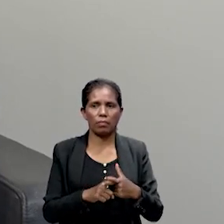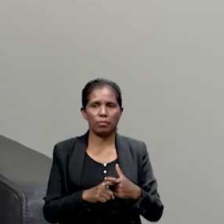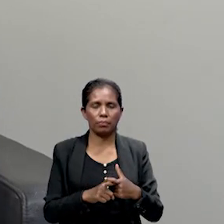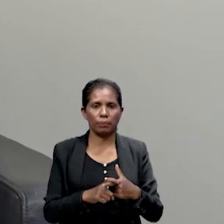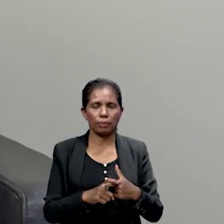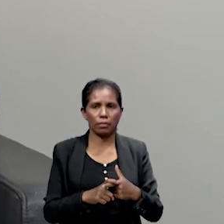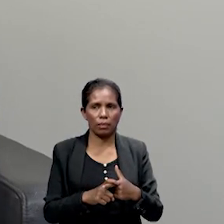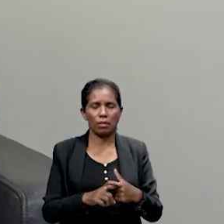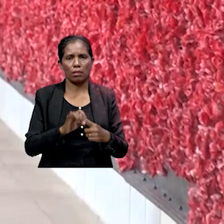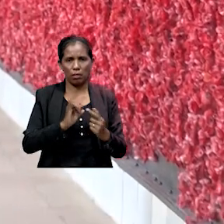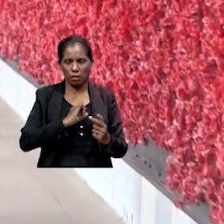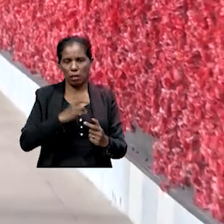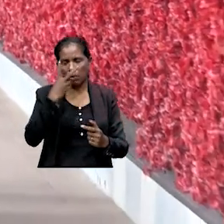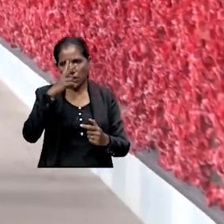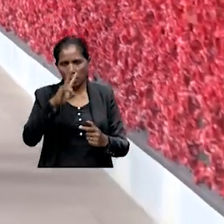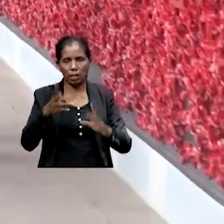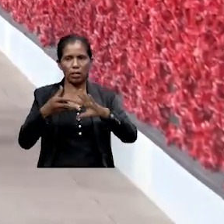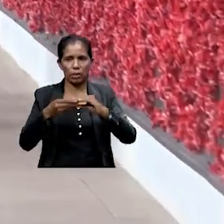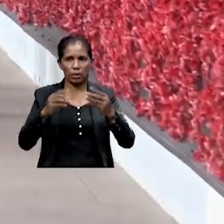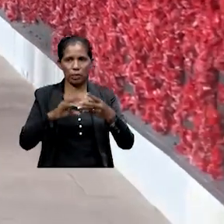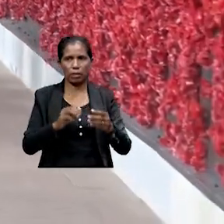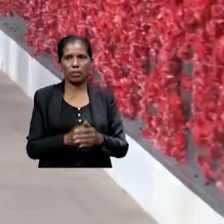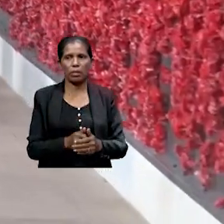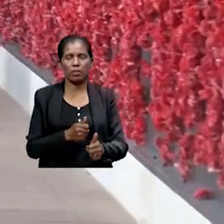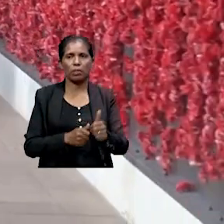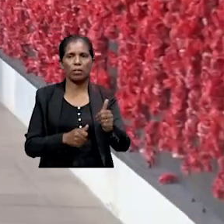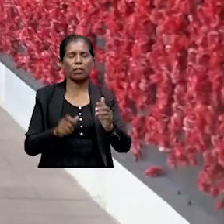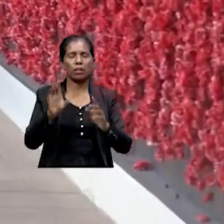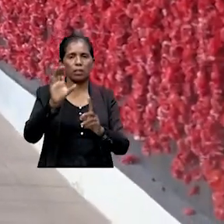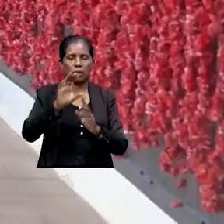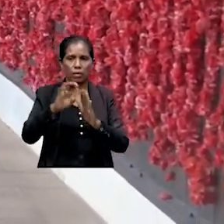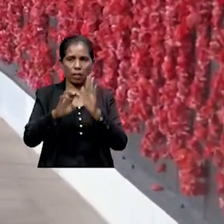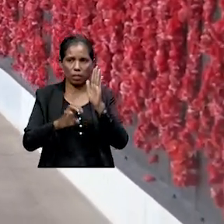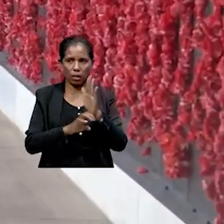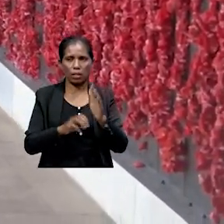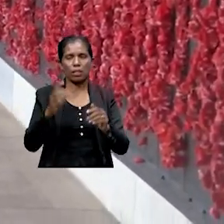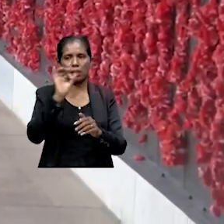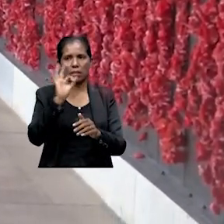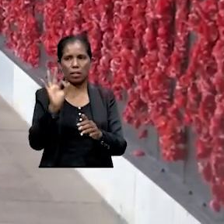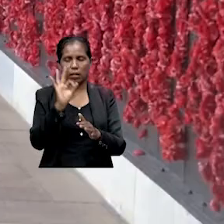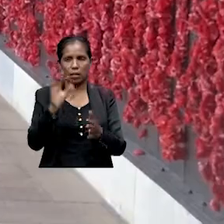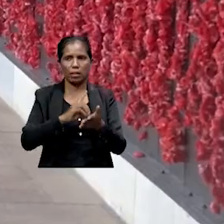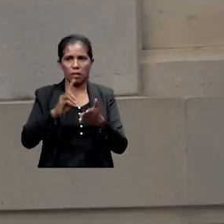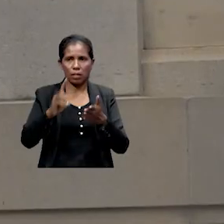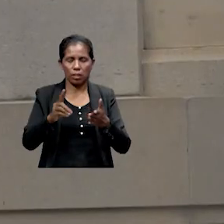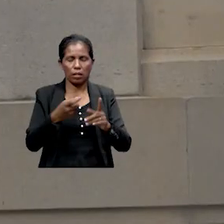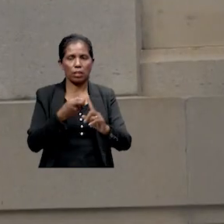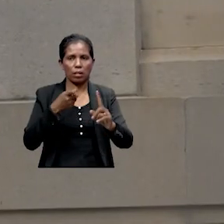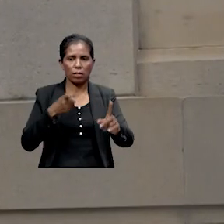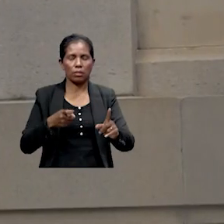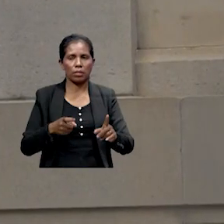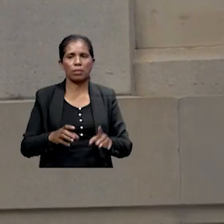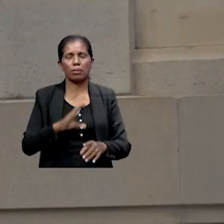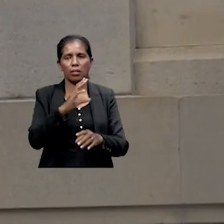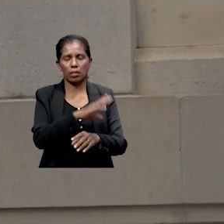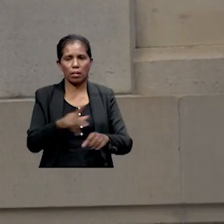Dalaruma quando haware memorial ne tu ira agenda se festado ho delegação e a sexta semana ne se desloca ho si Canberra ba Sydney ho